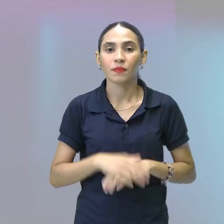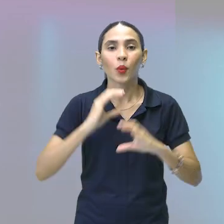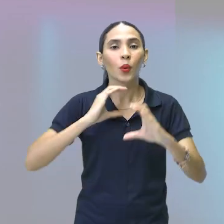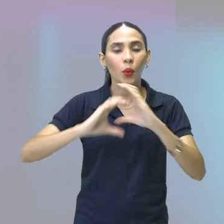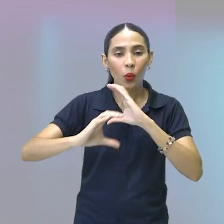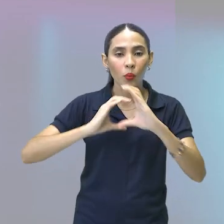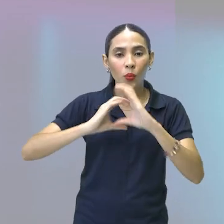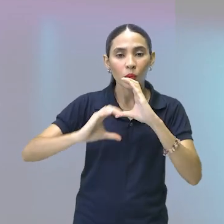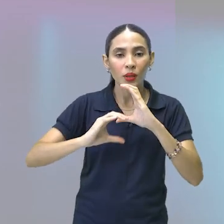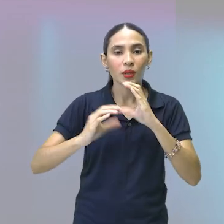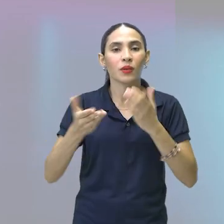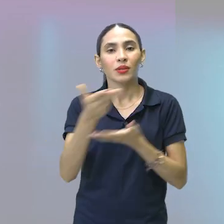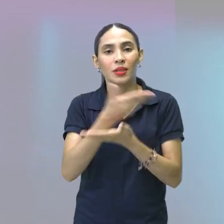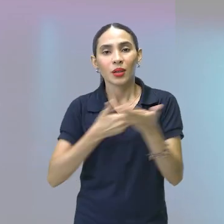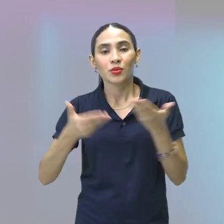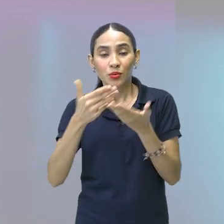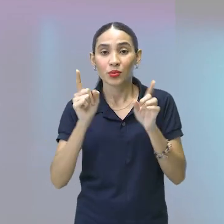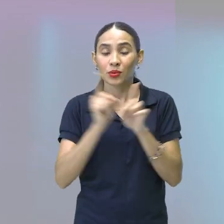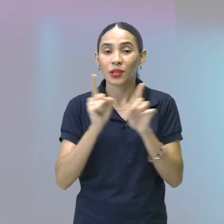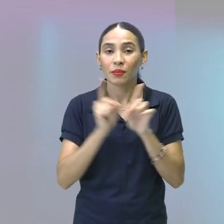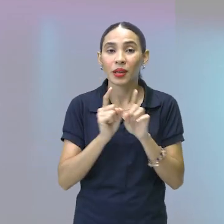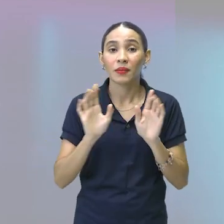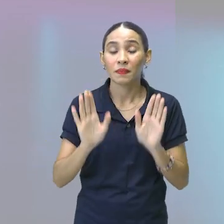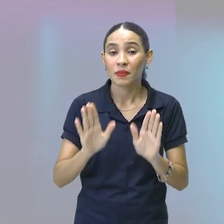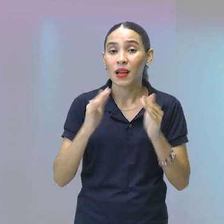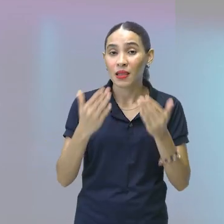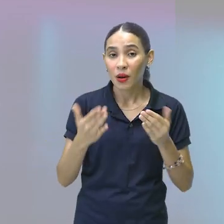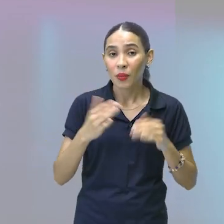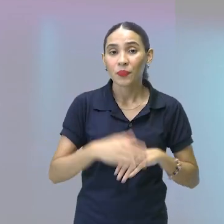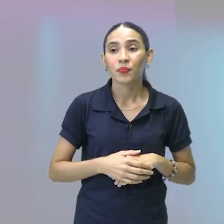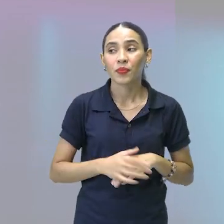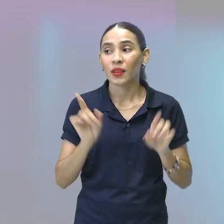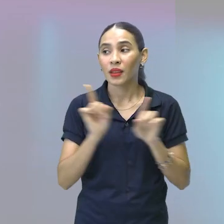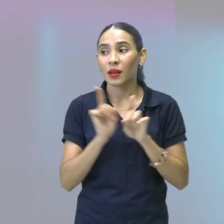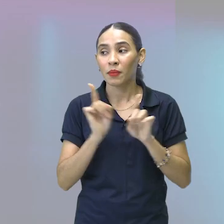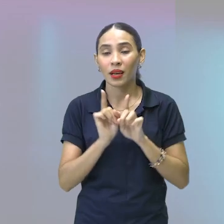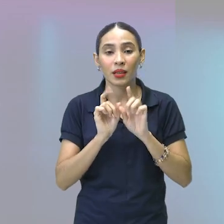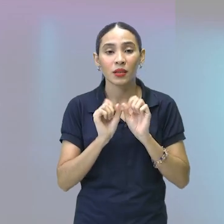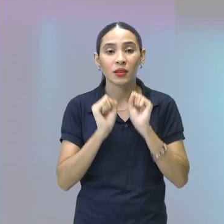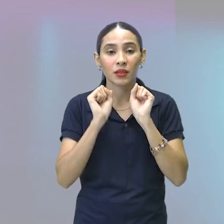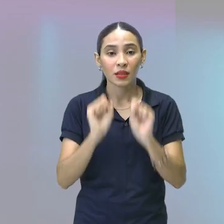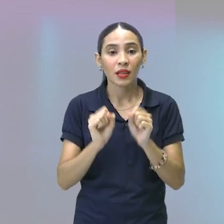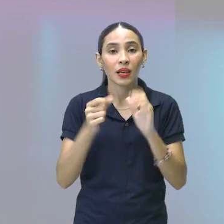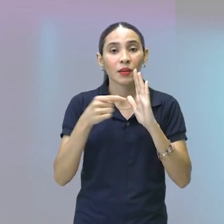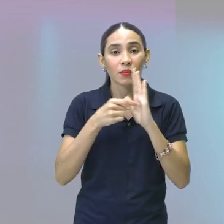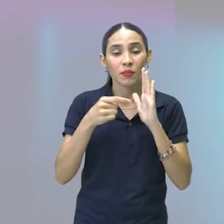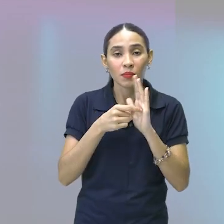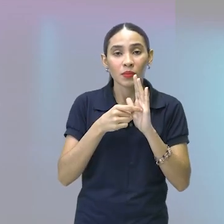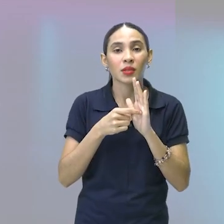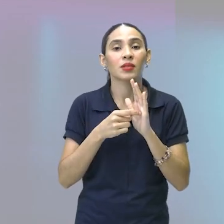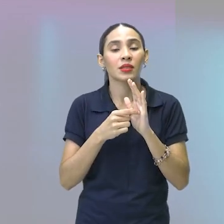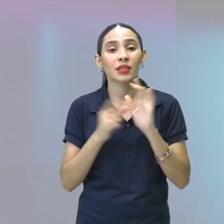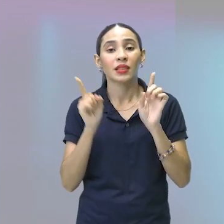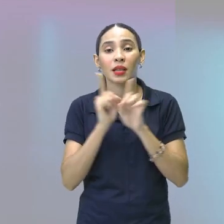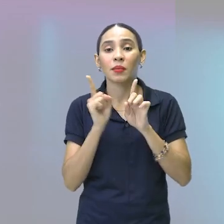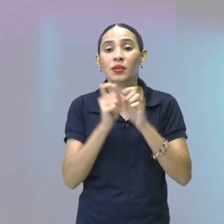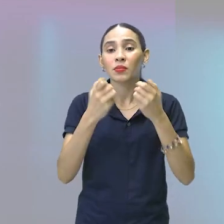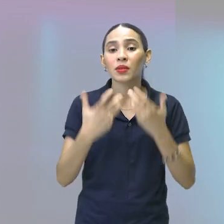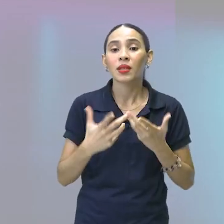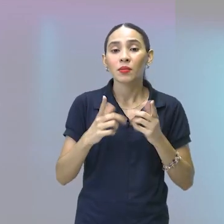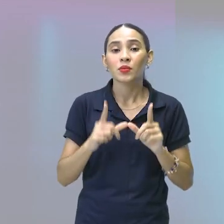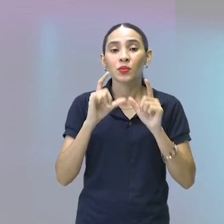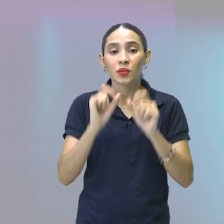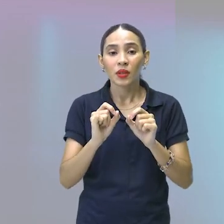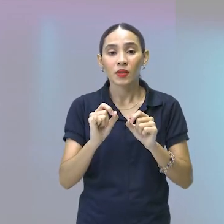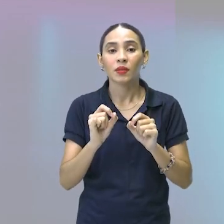se comunicam, se ajudam. Então, além dessas plataformas, nós falamos também